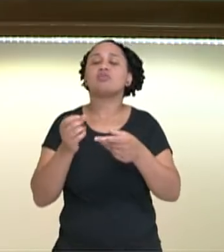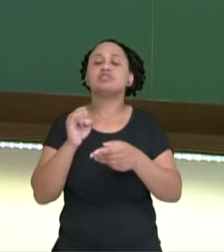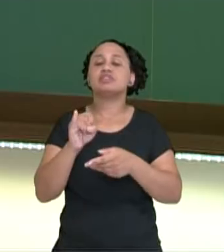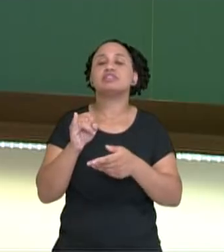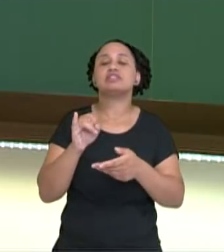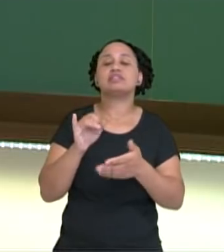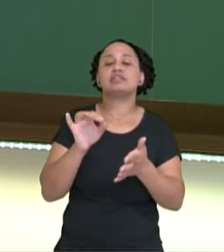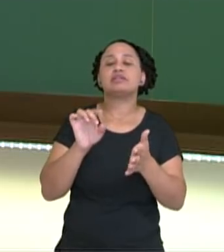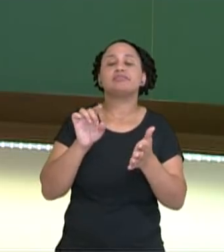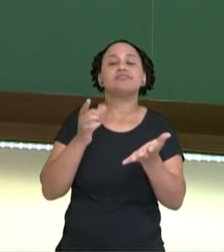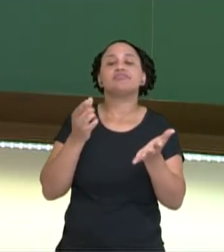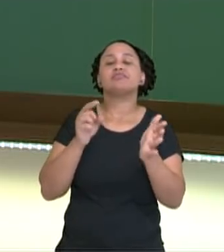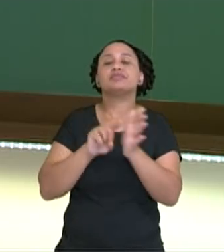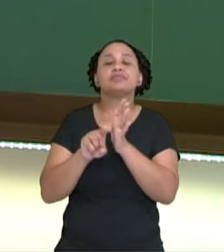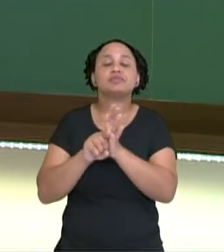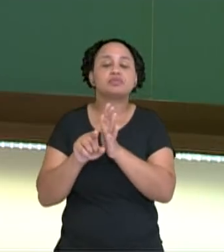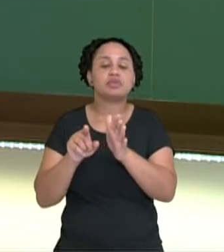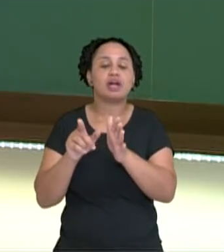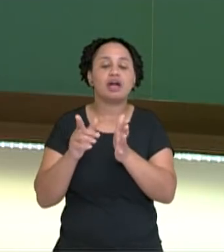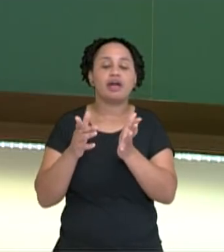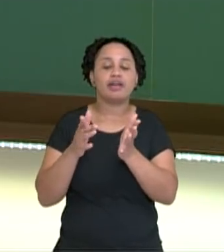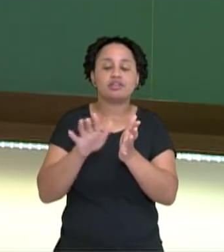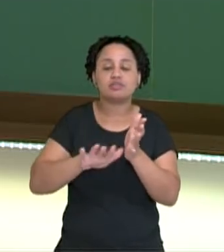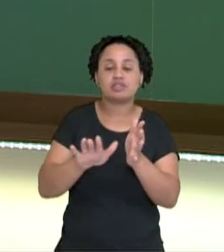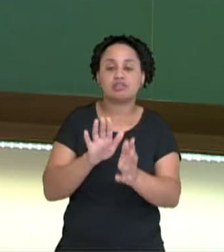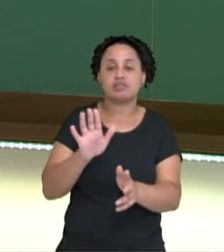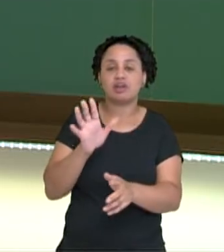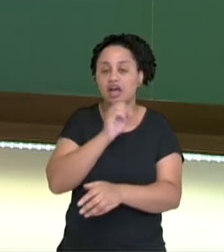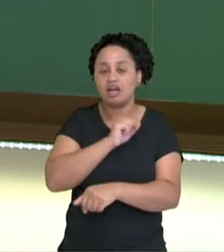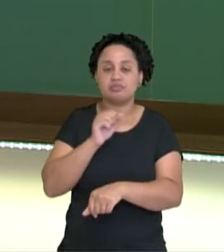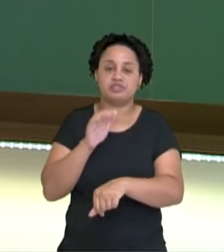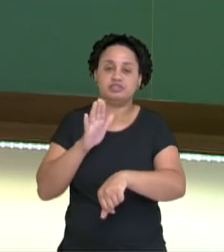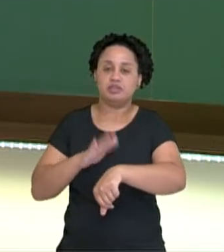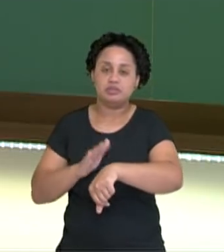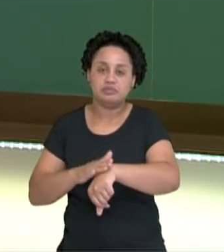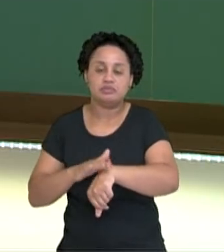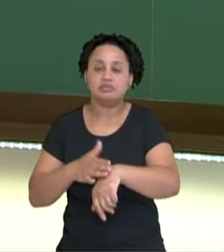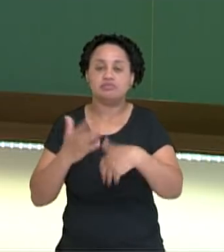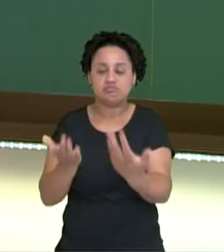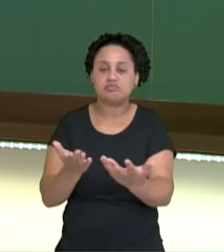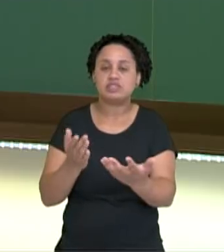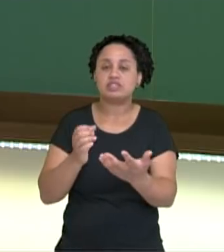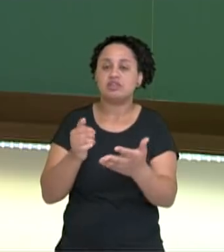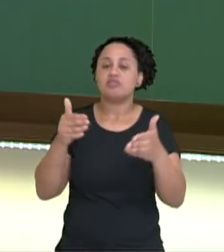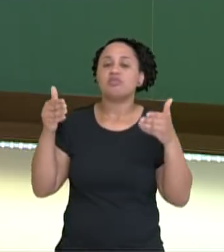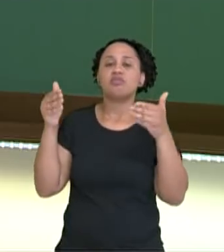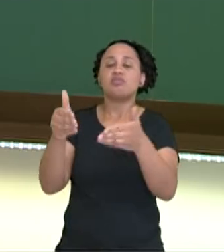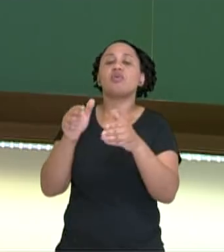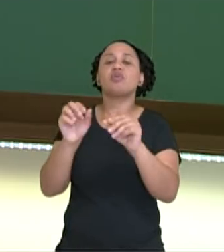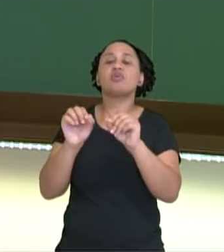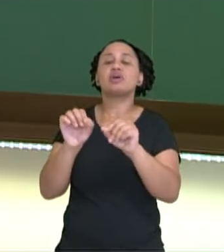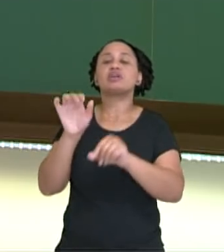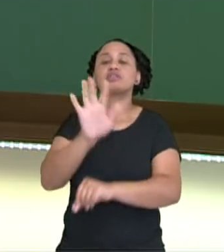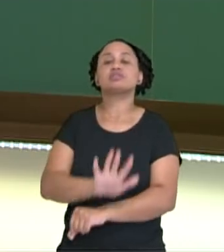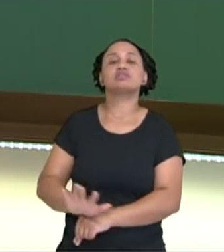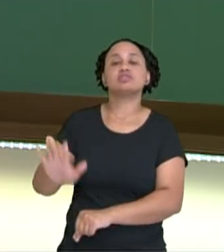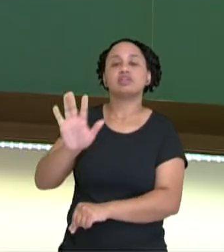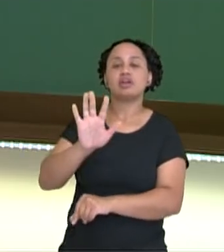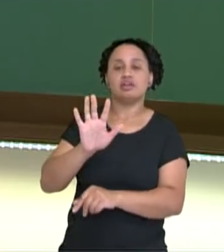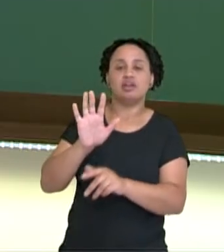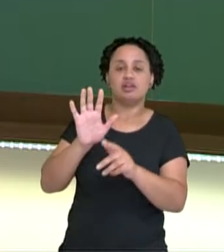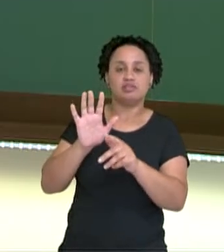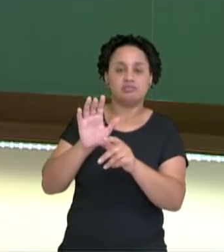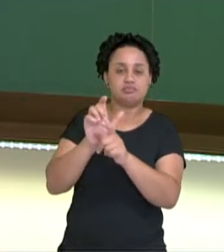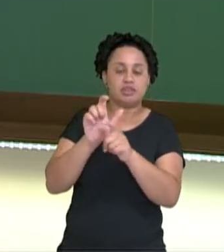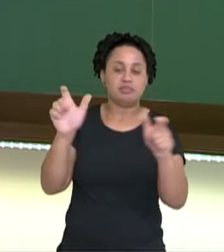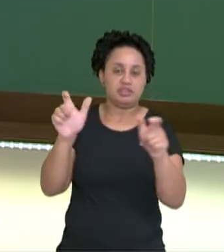em questões midiáticas, em questões voltadas a uma questão mais generalizada, mais